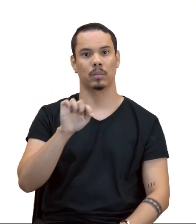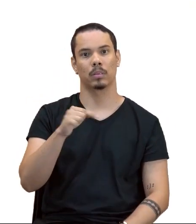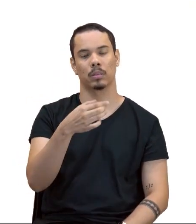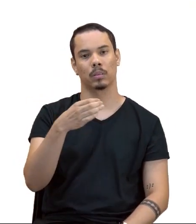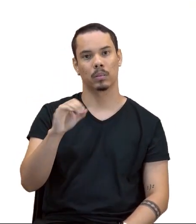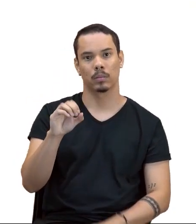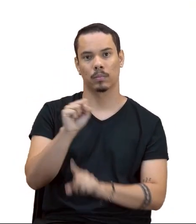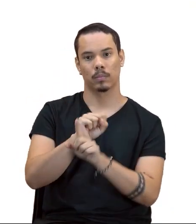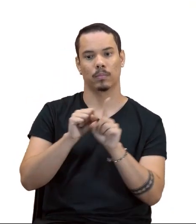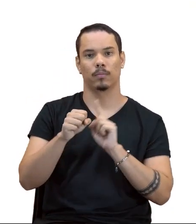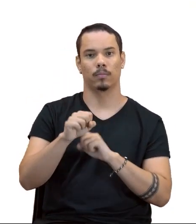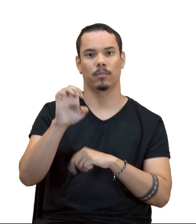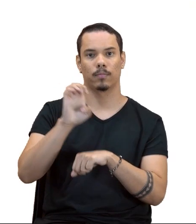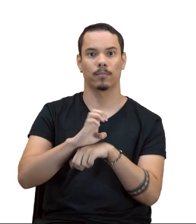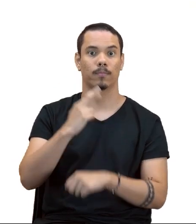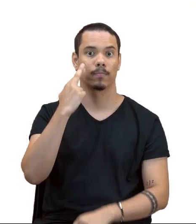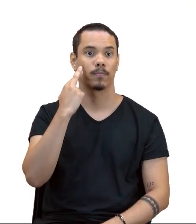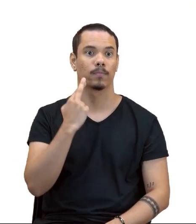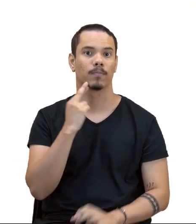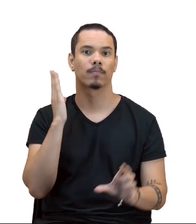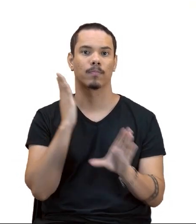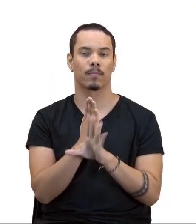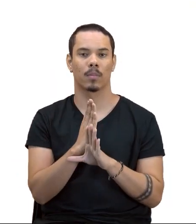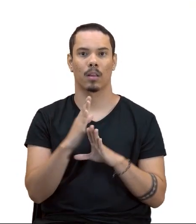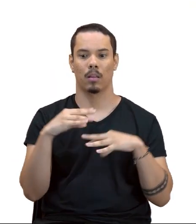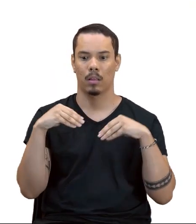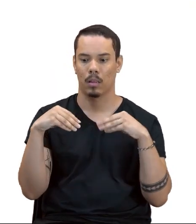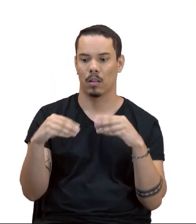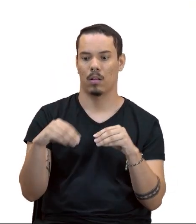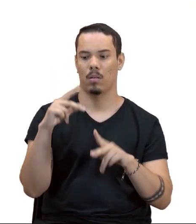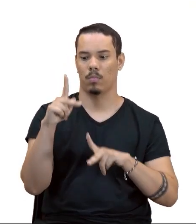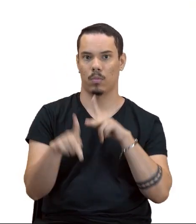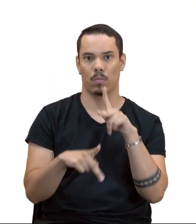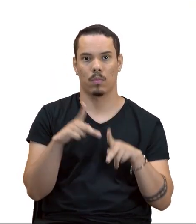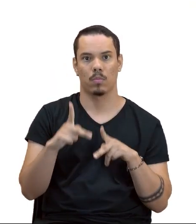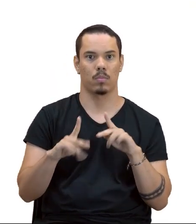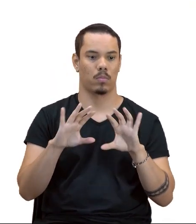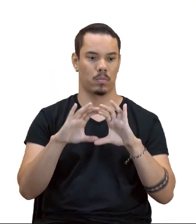em Rondônia por conta da terra, população, comunidade local,